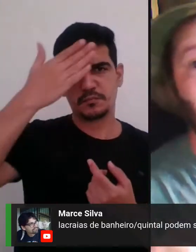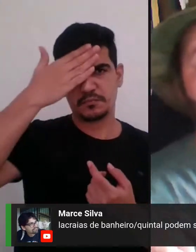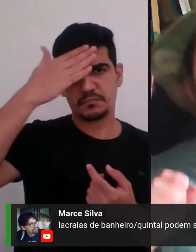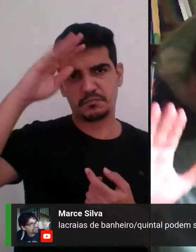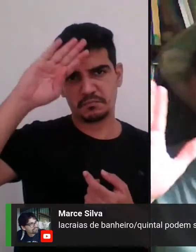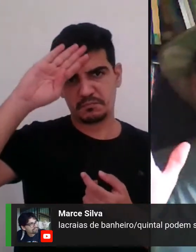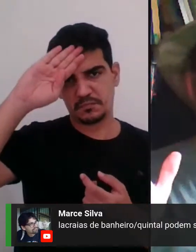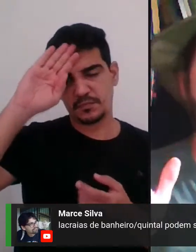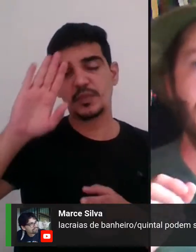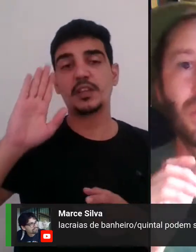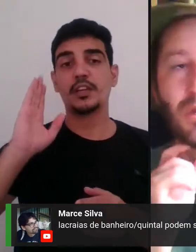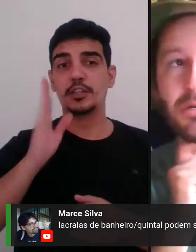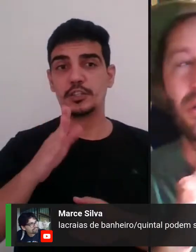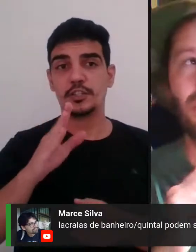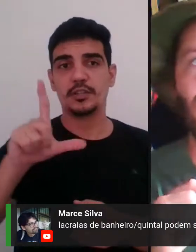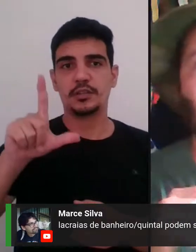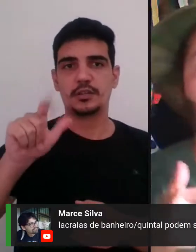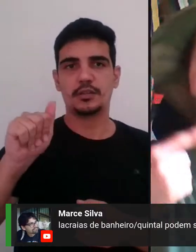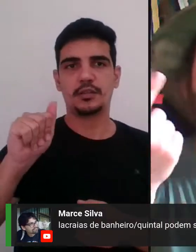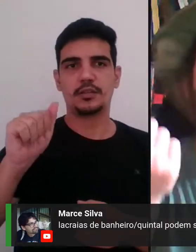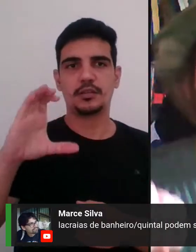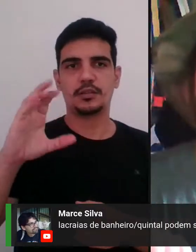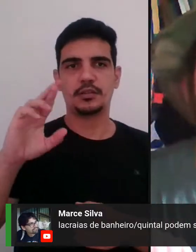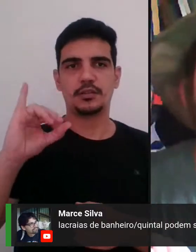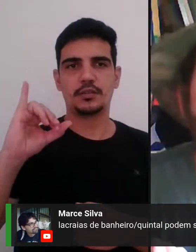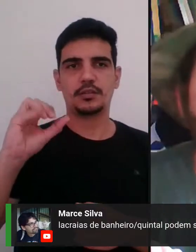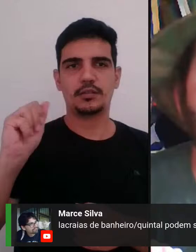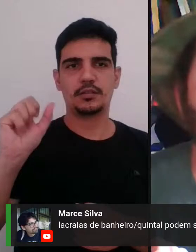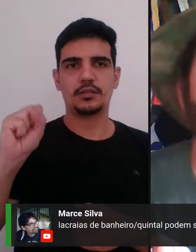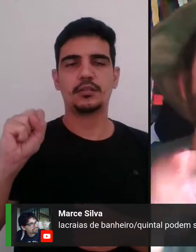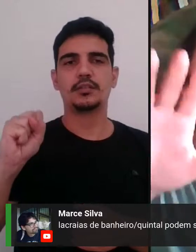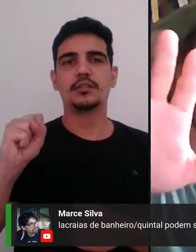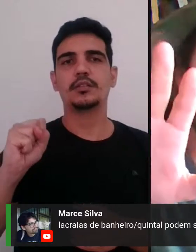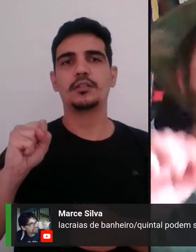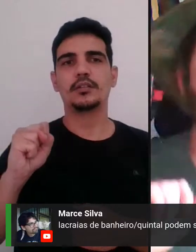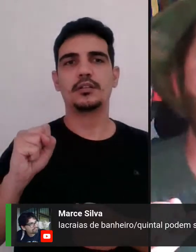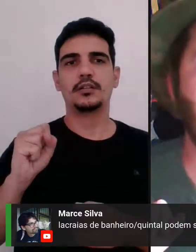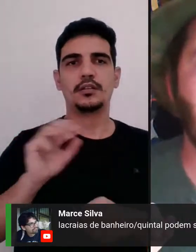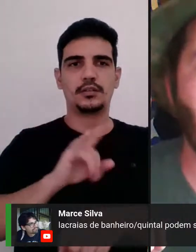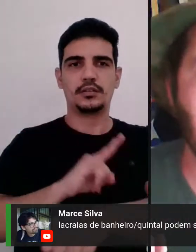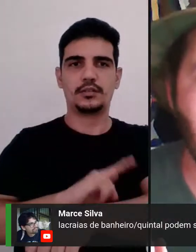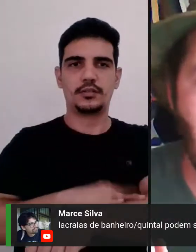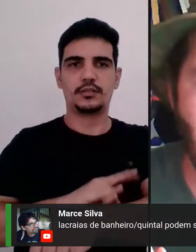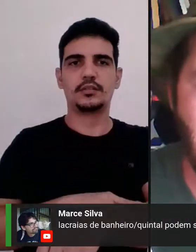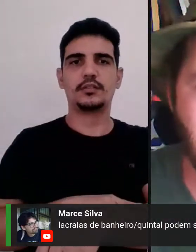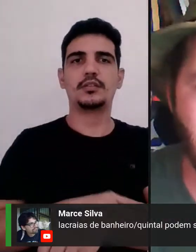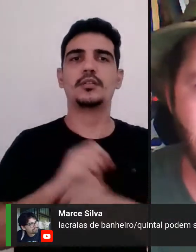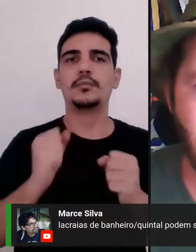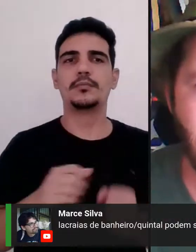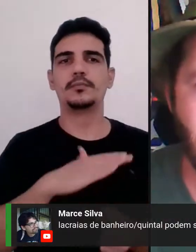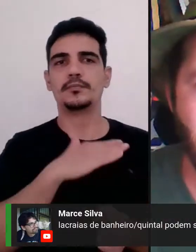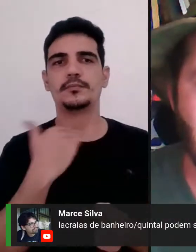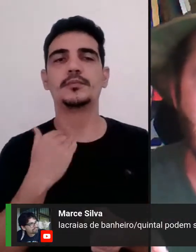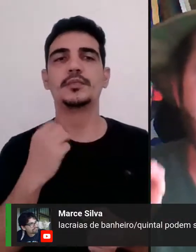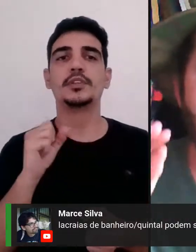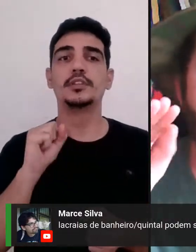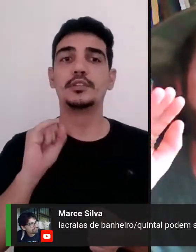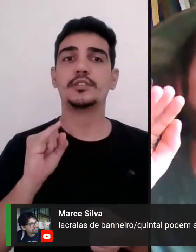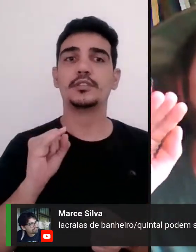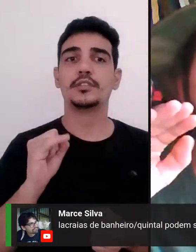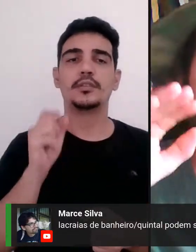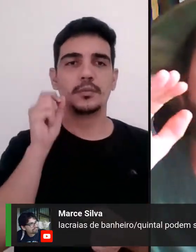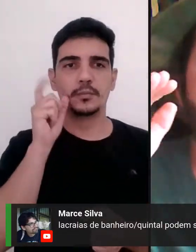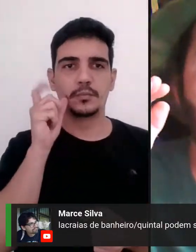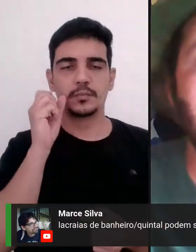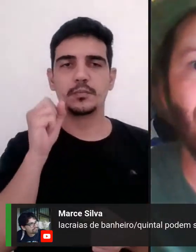essas lacraias de banheiro, só vai matar o pet, por exemplo, se ele tiver a doença do carrapato. Se ele tiver